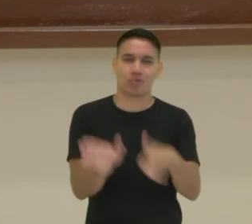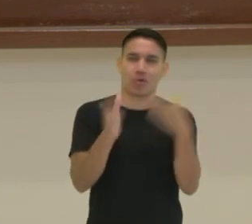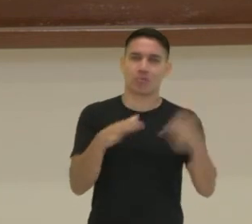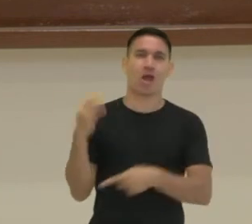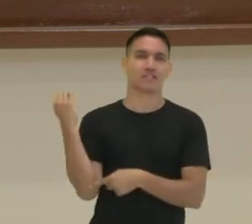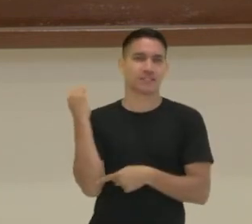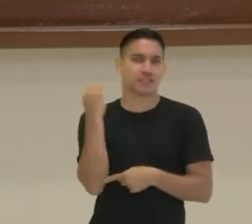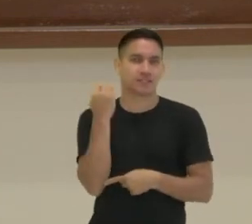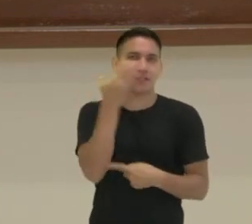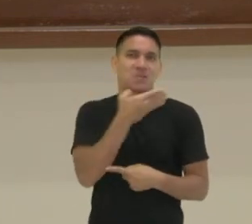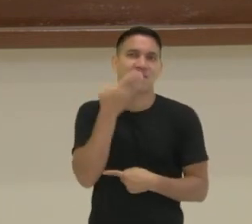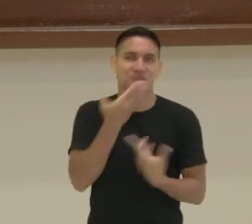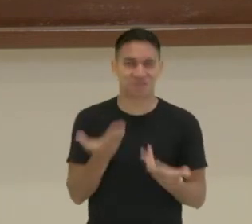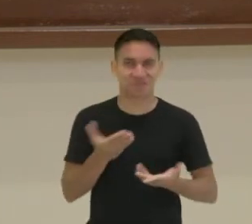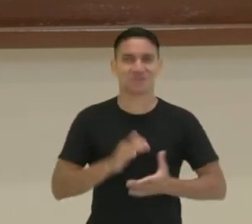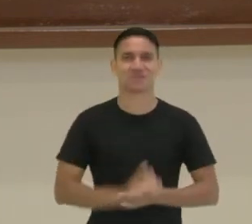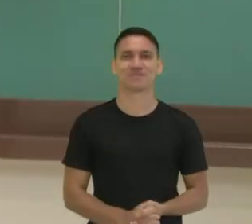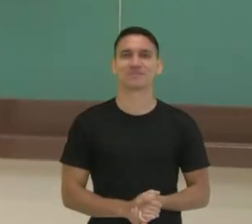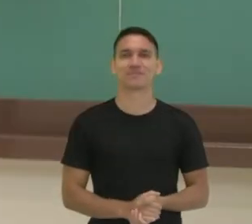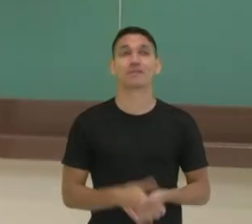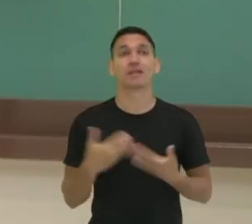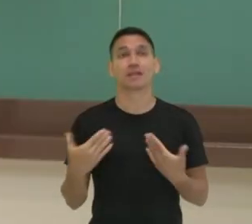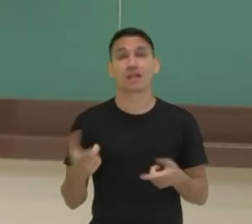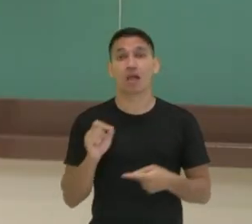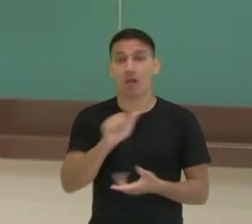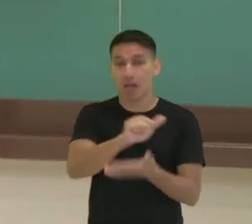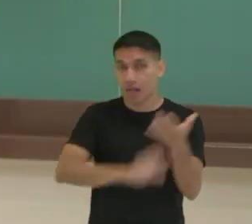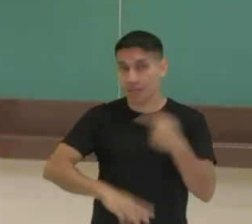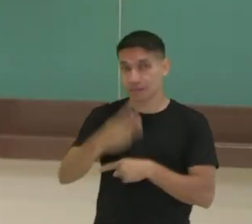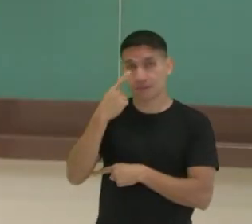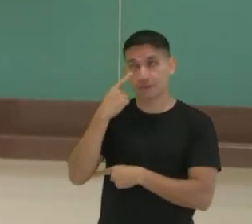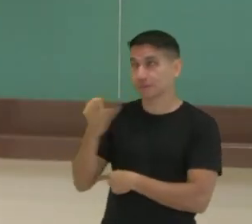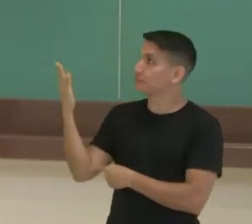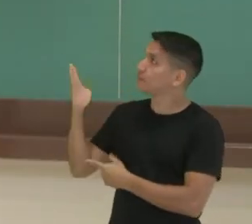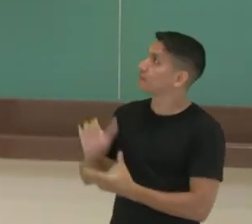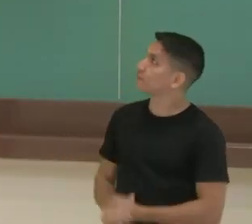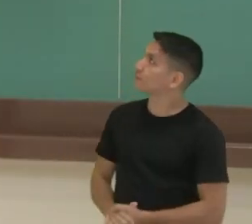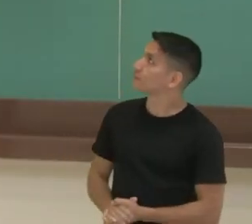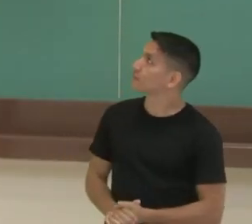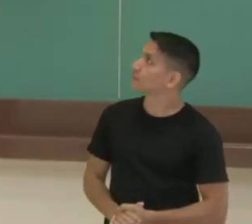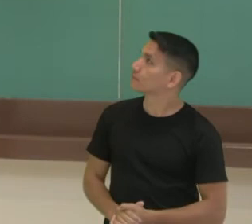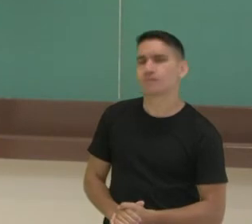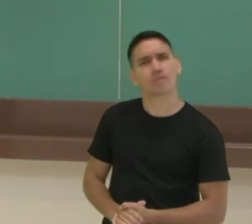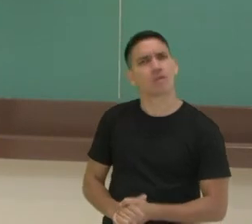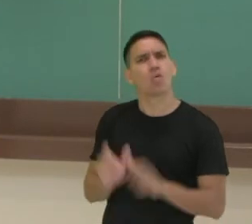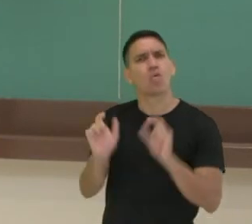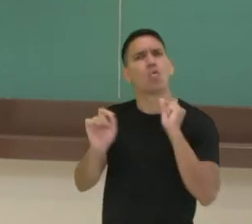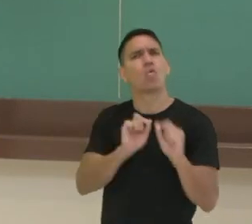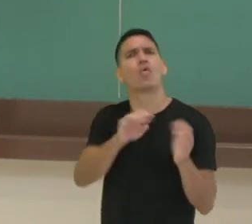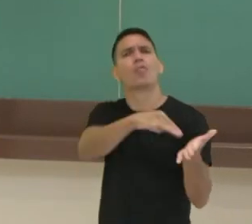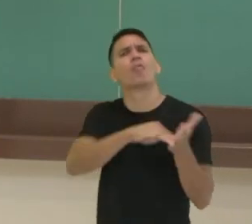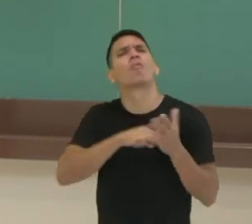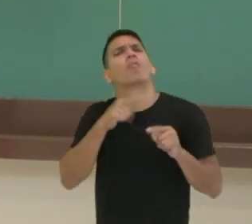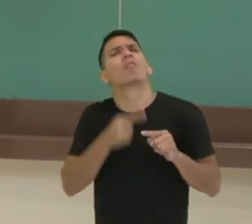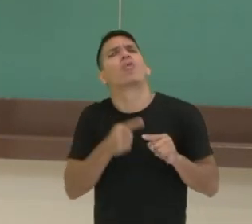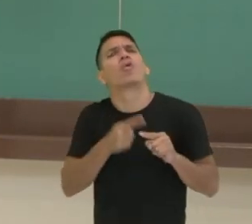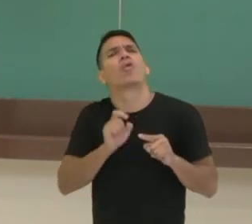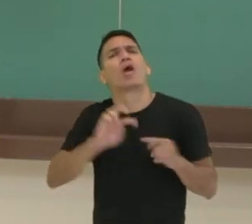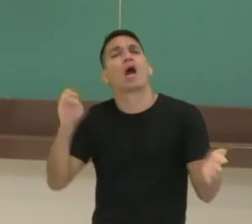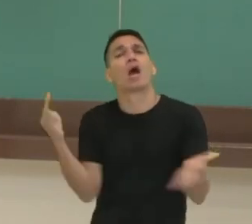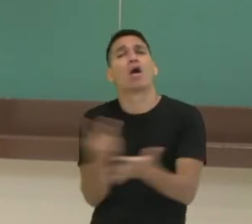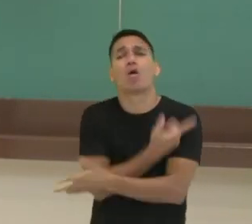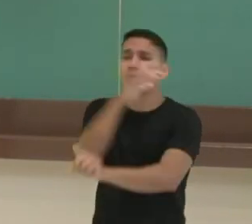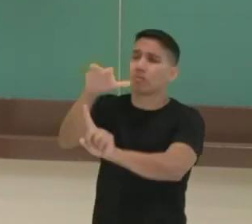enfim, tá? A nossa terceira atividade, né? Quais os motivos que levaram a